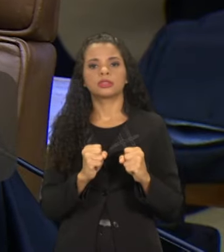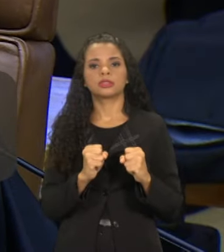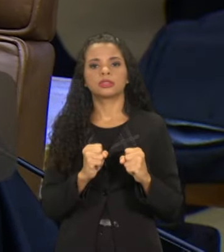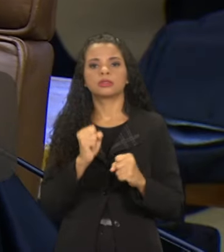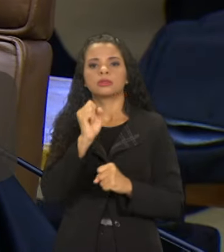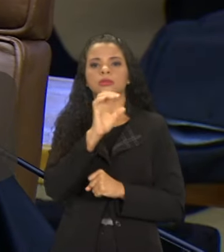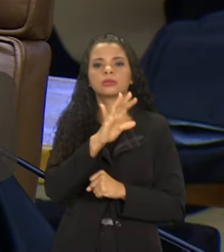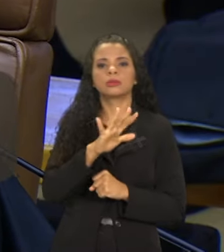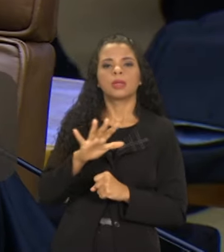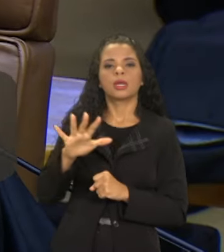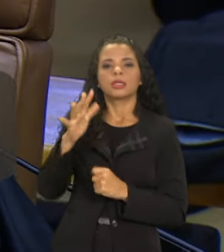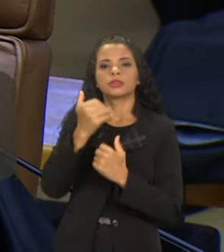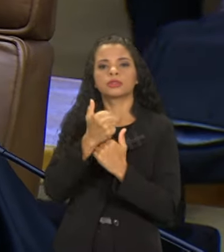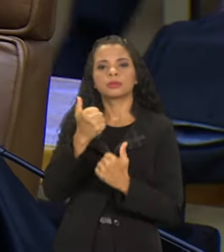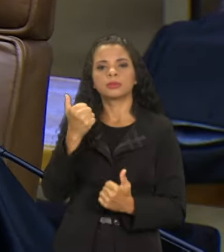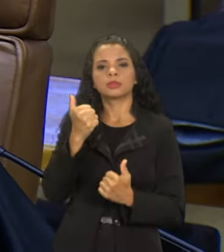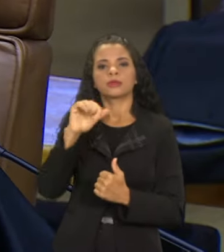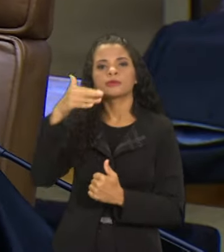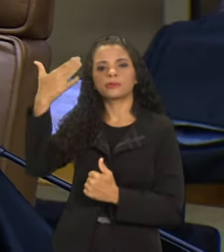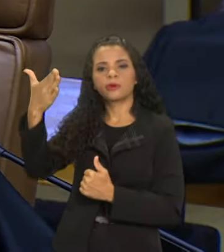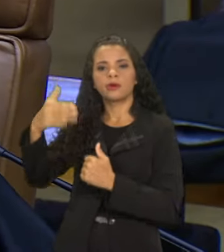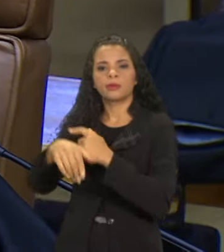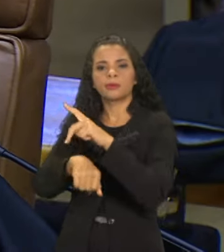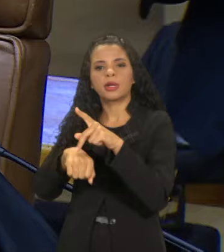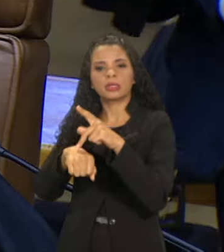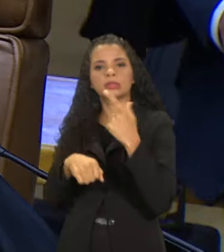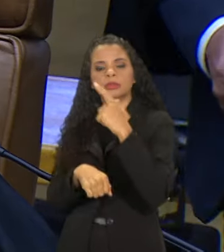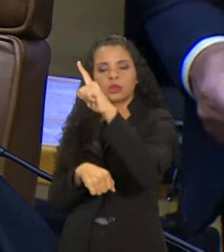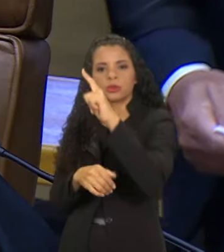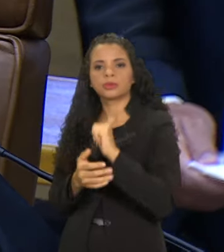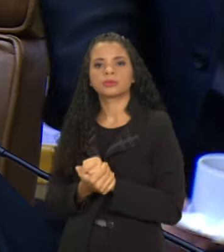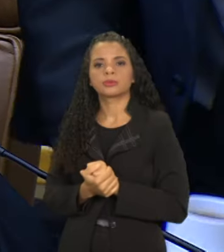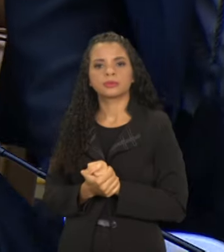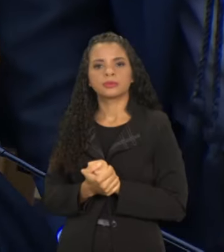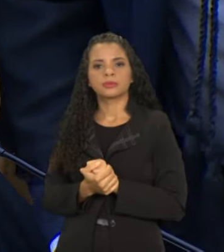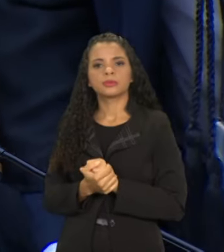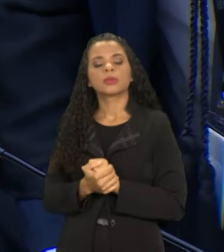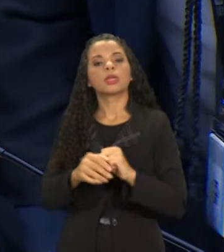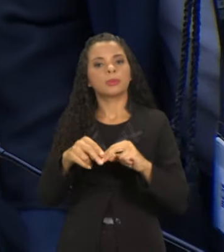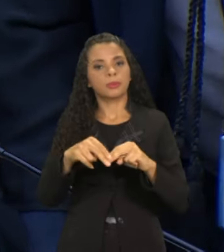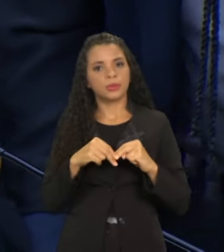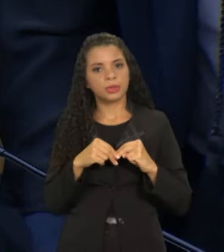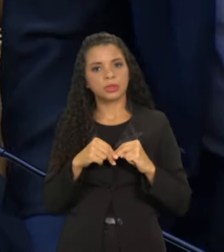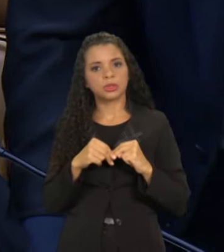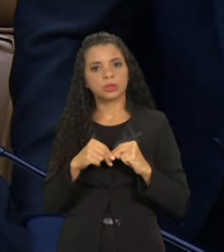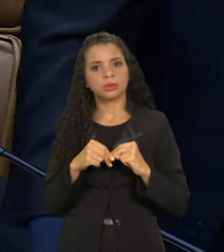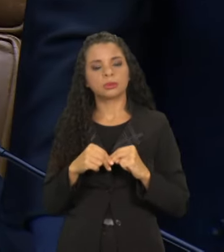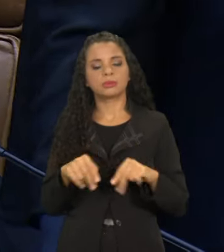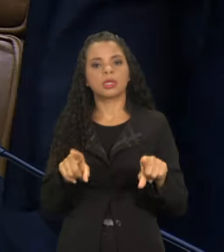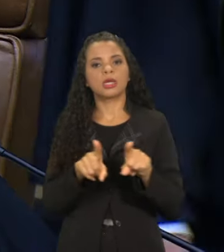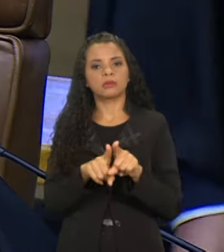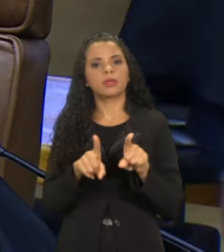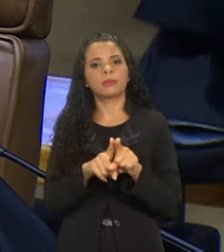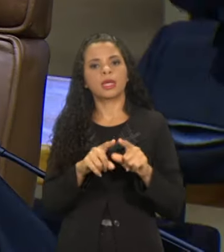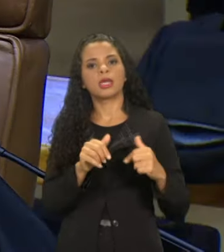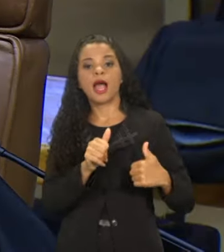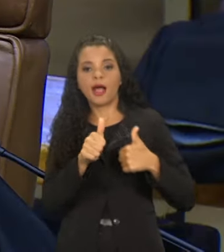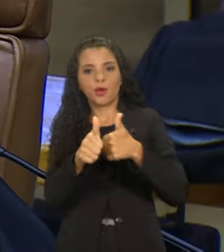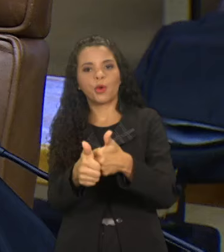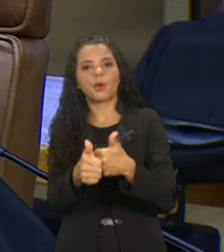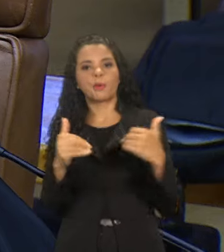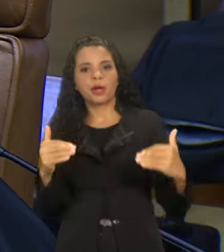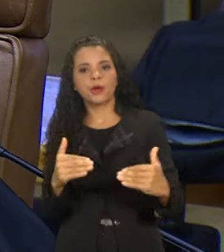litigar no exterior. Com esses limites, eu também me coloco no sentido de acompanhar e